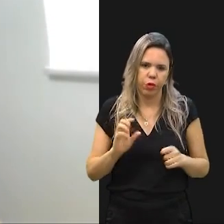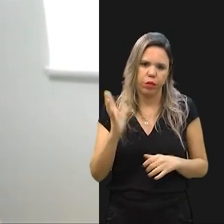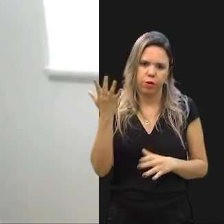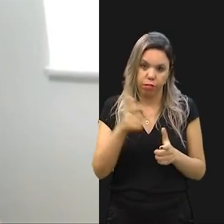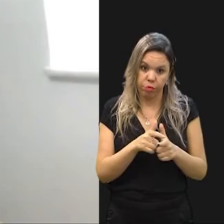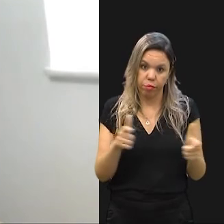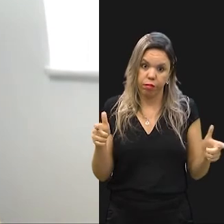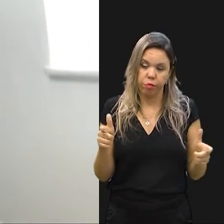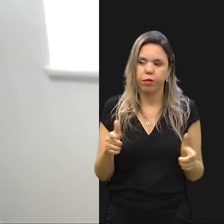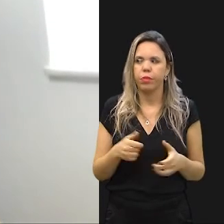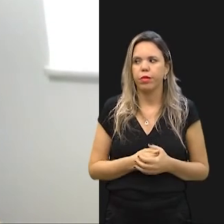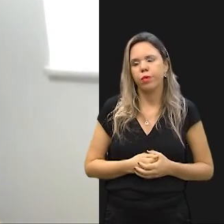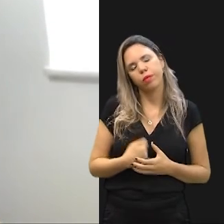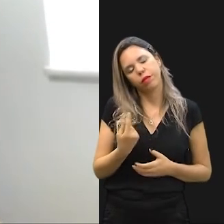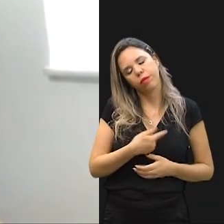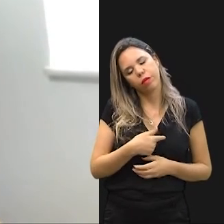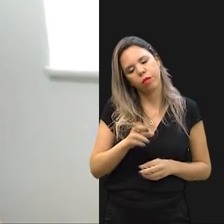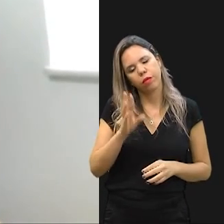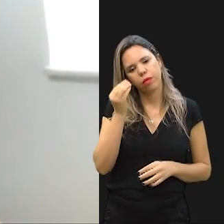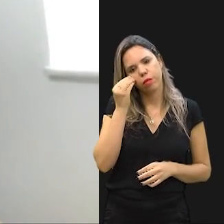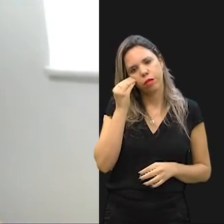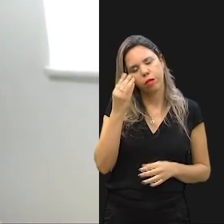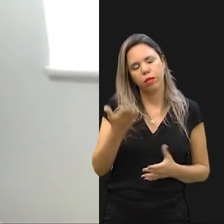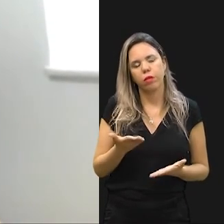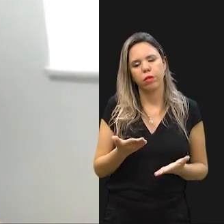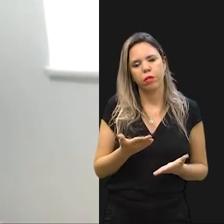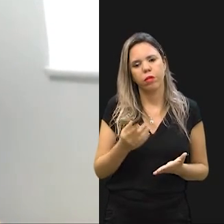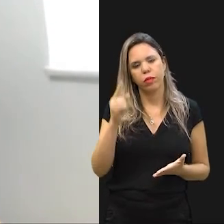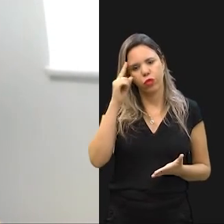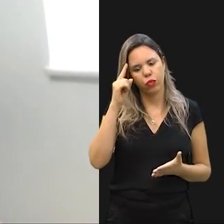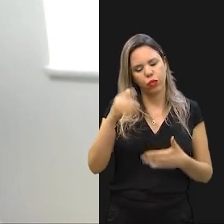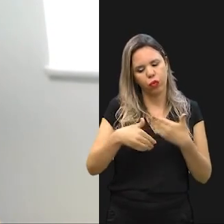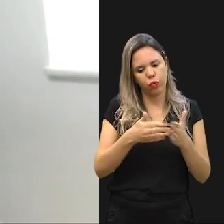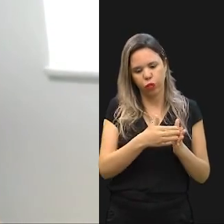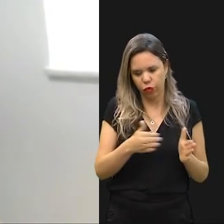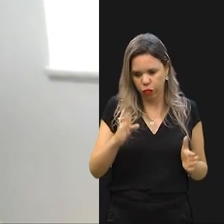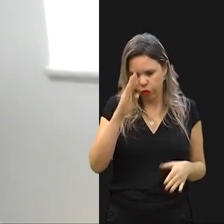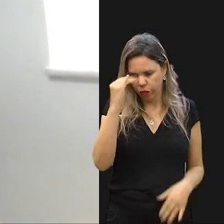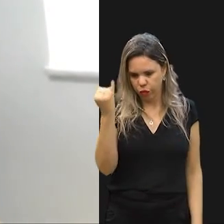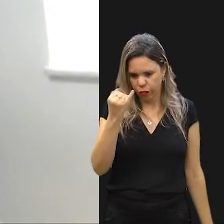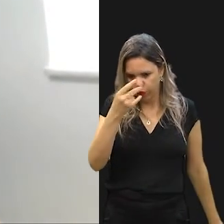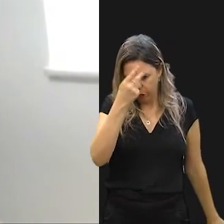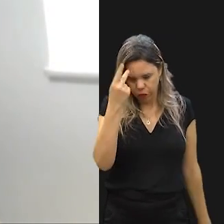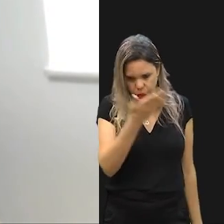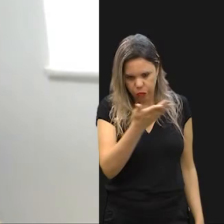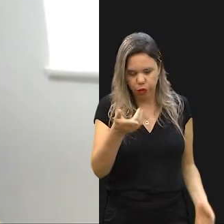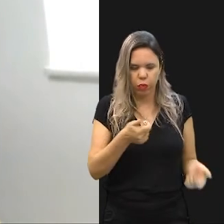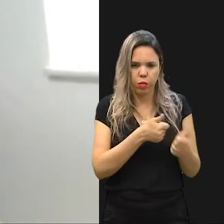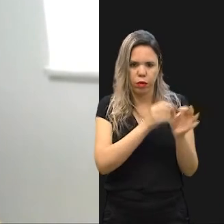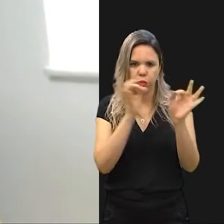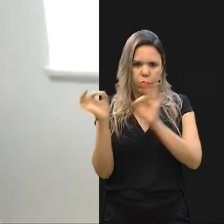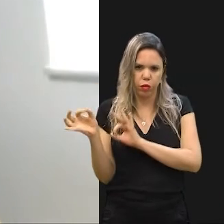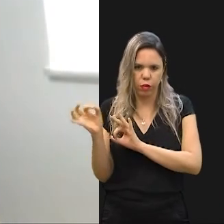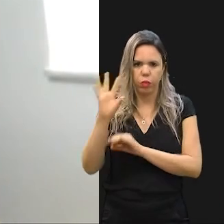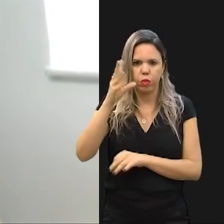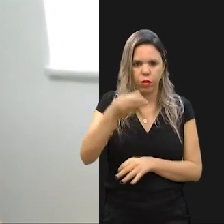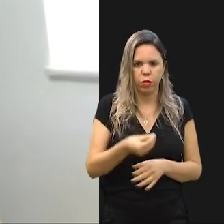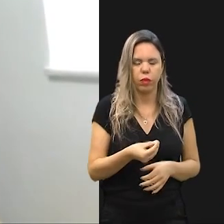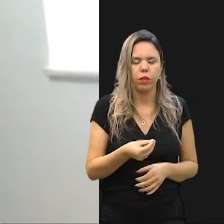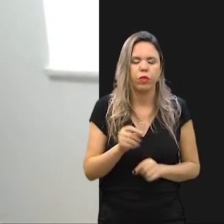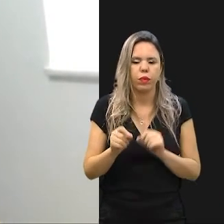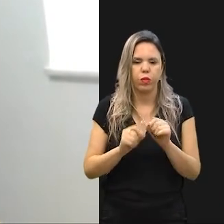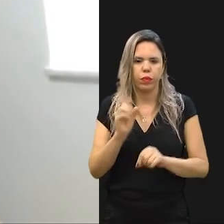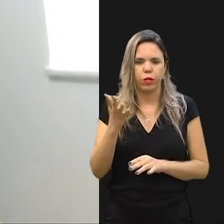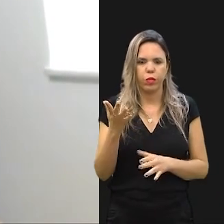grandes, aumentam. A gente já está experimentando isso nesses últimos dias. Então, é fundamental das pessoas acompanharem, buscarem entender, né, do que